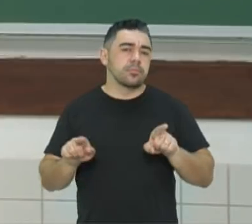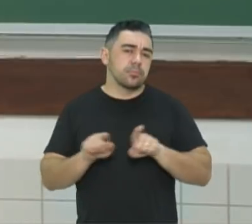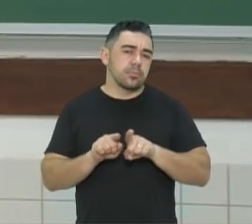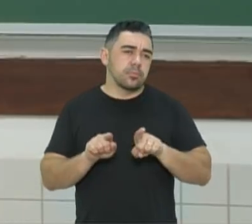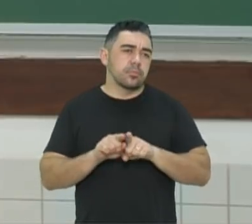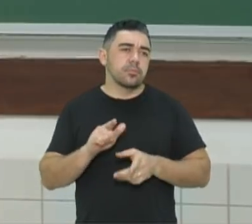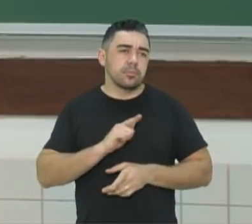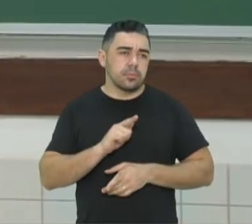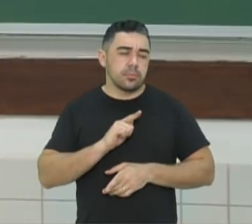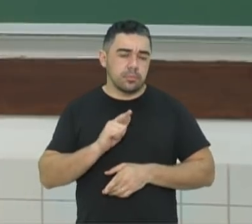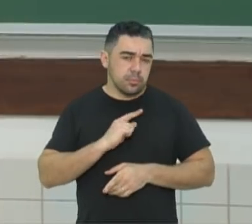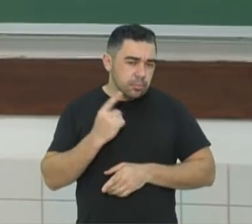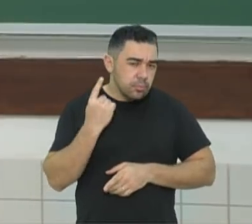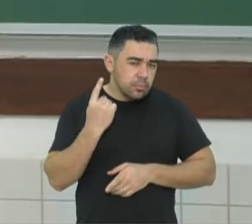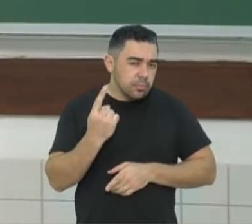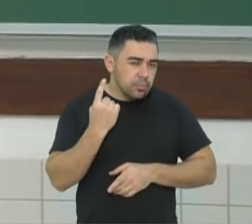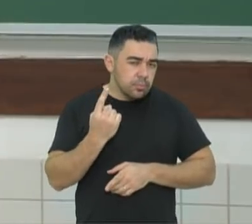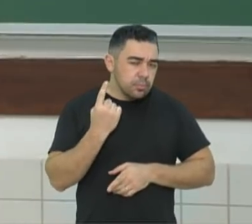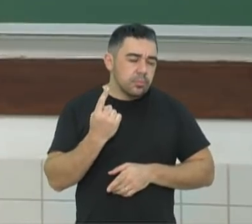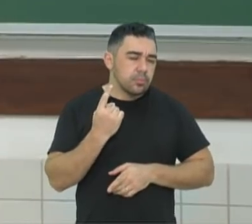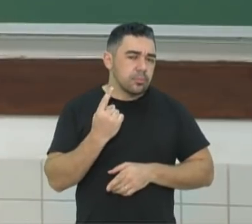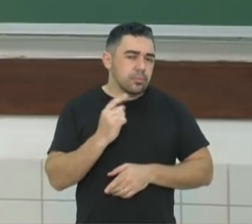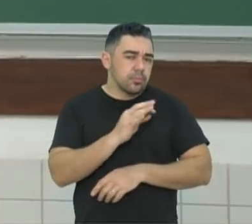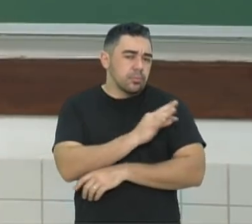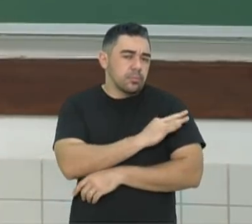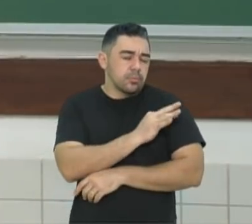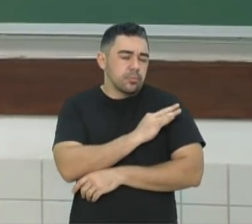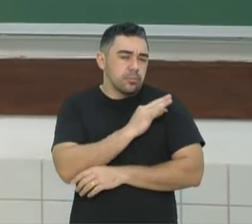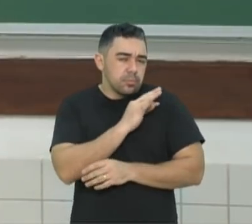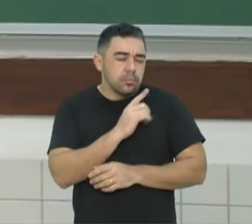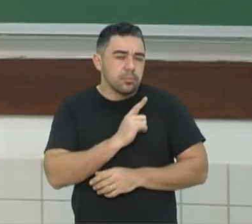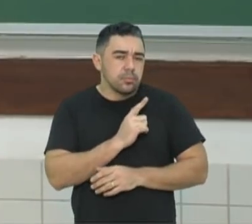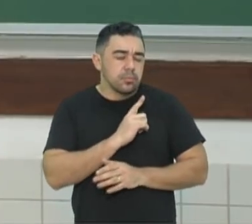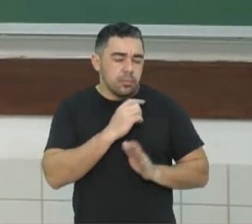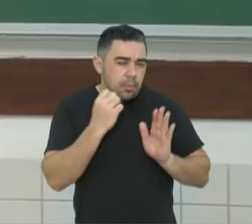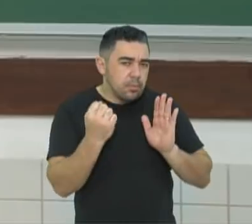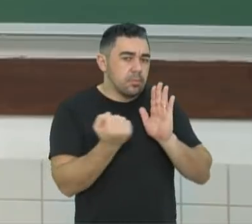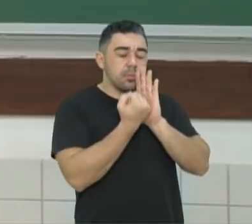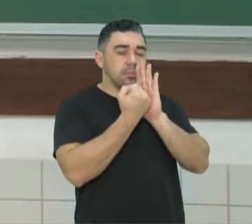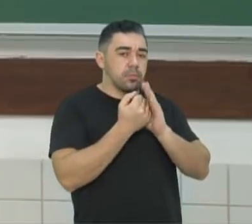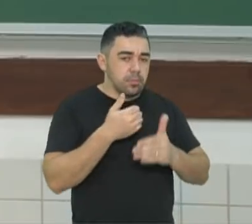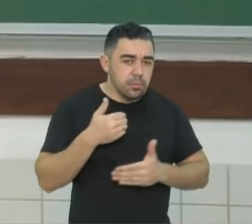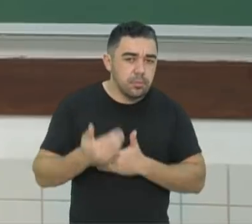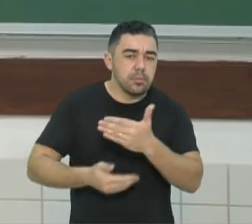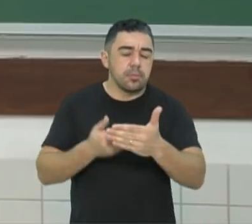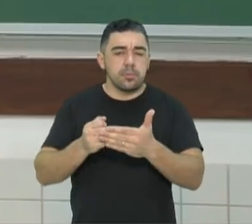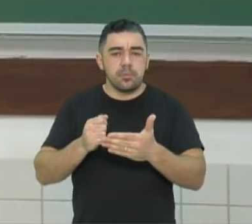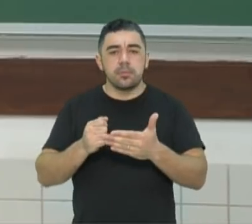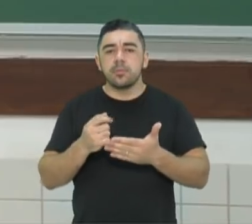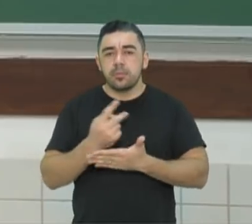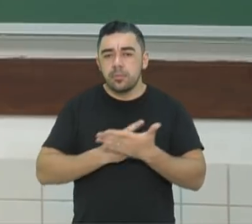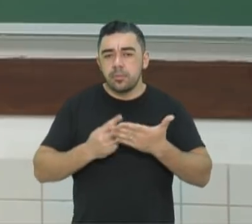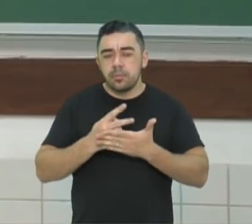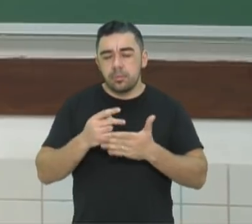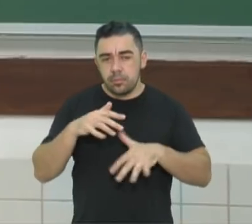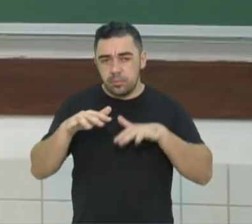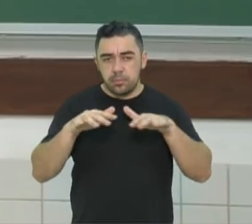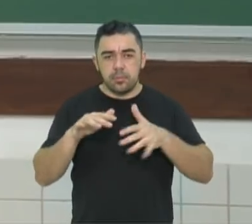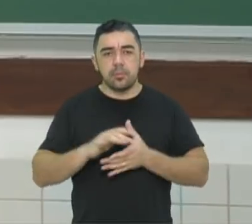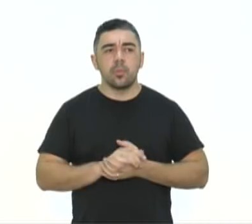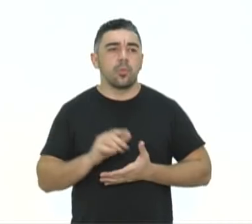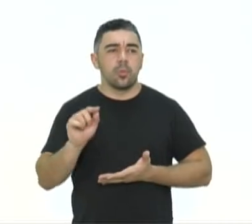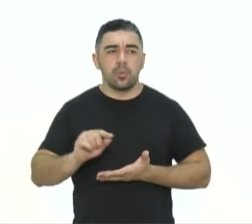um objeto que, assim, impactou diretamente no processo da animação, tá? Nós podemos pensar a